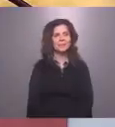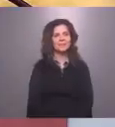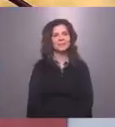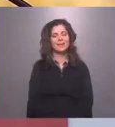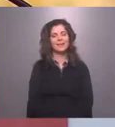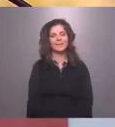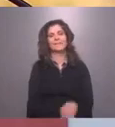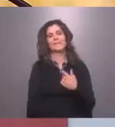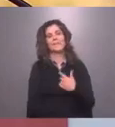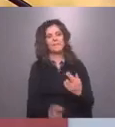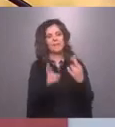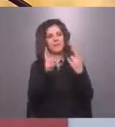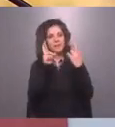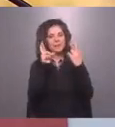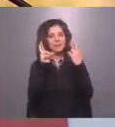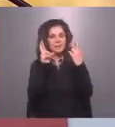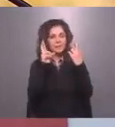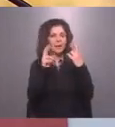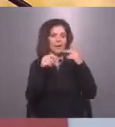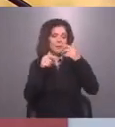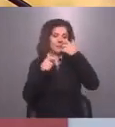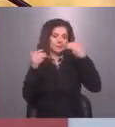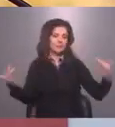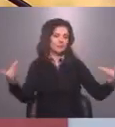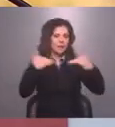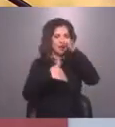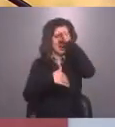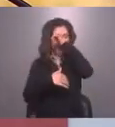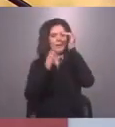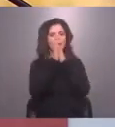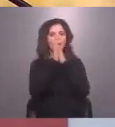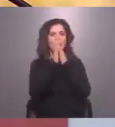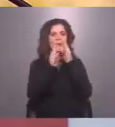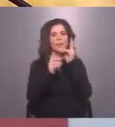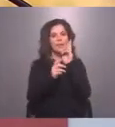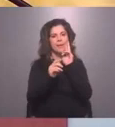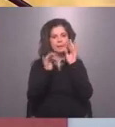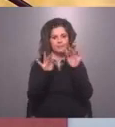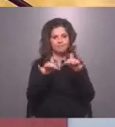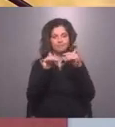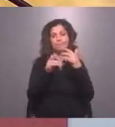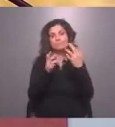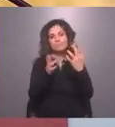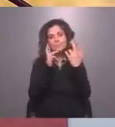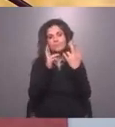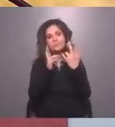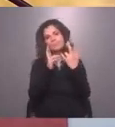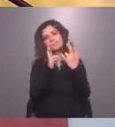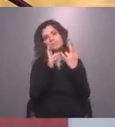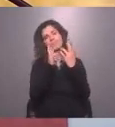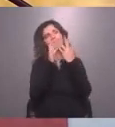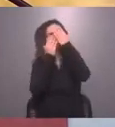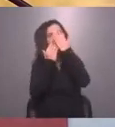Para que a nossa Assembleia Dominical dê graças pelo dom da